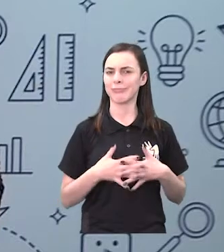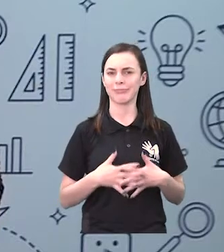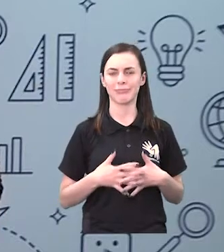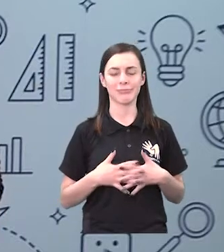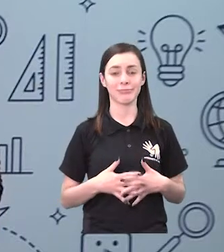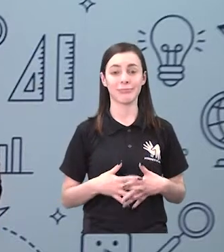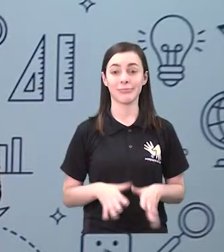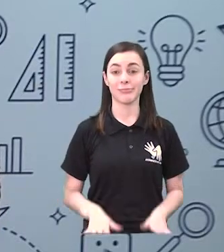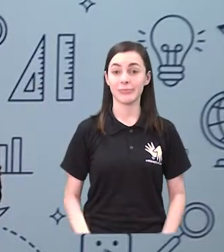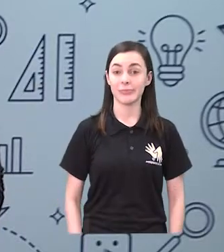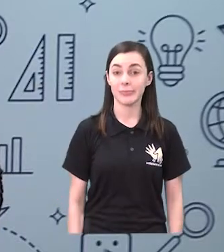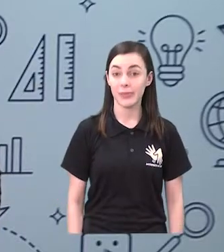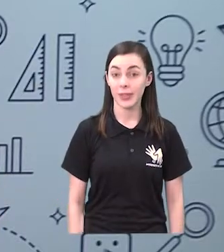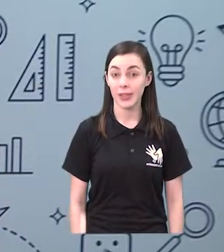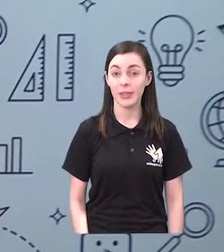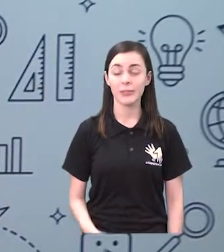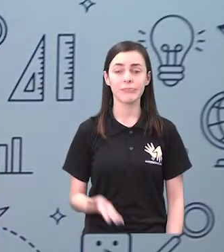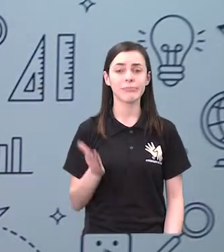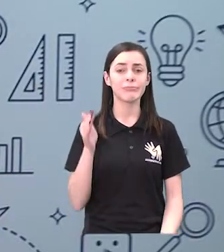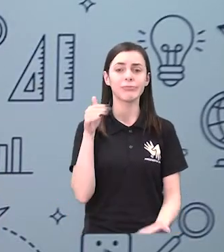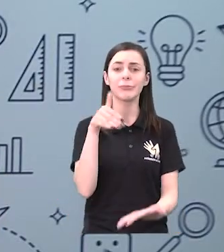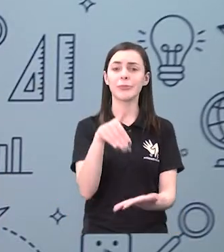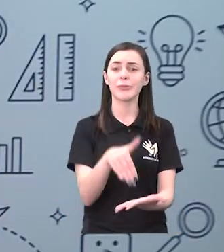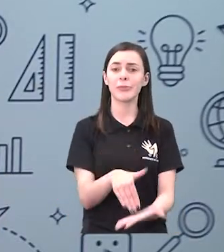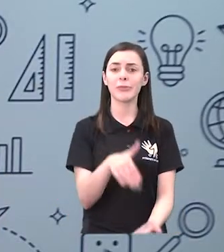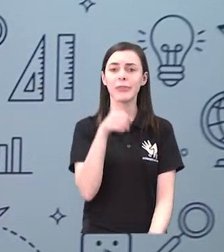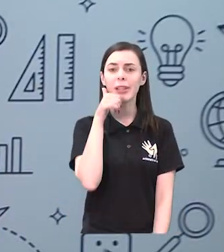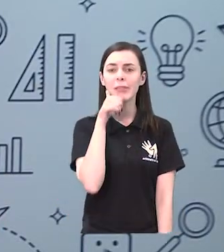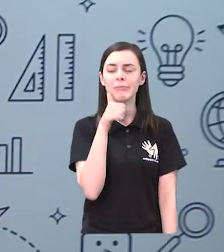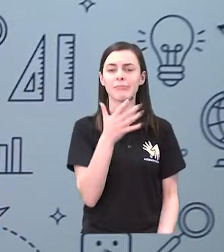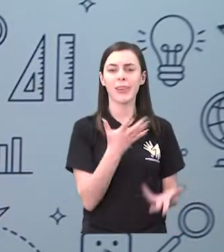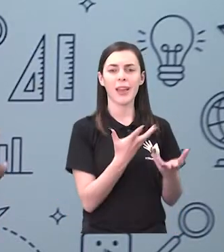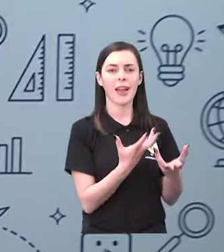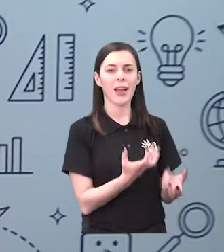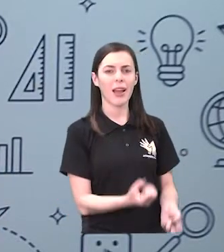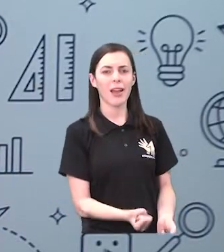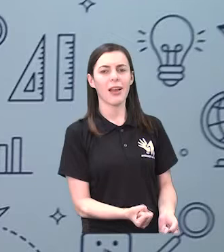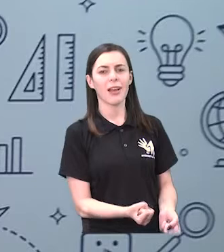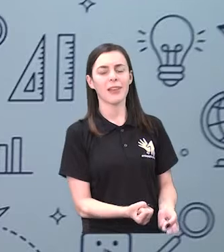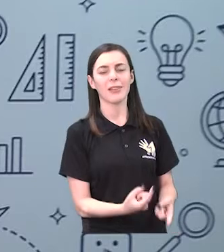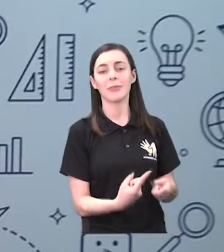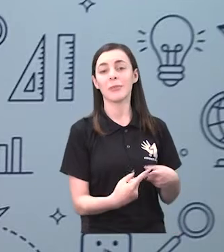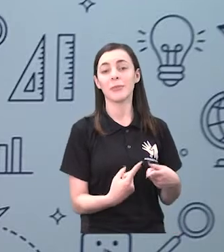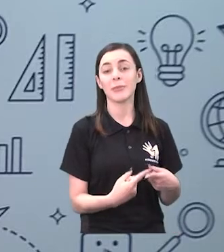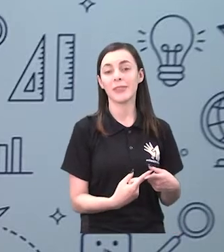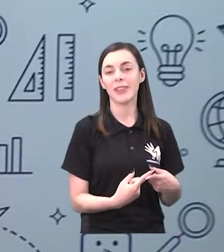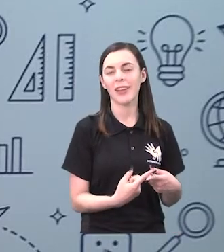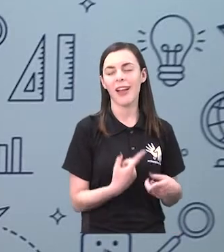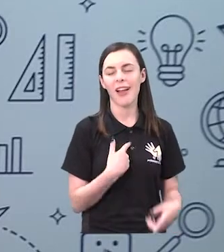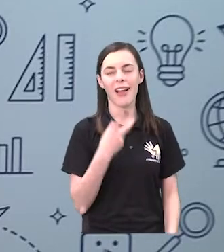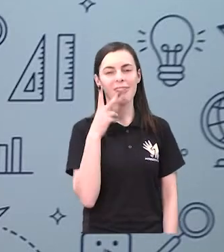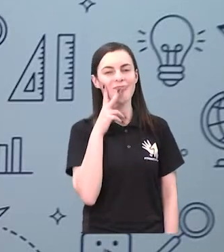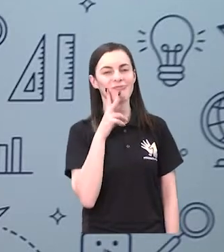todo e no final a gente sabe que ela acabou aceitando até a última parte porque era uma grande